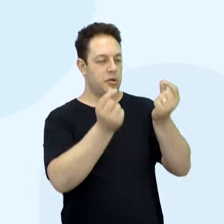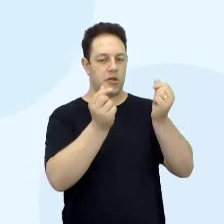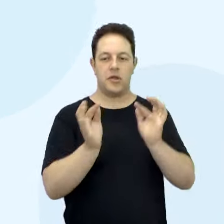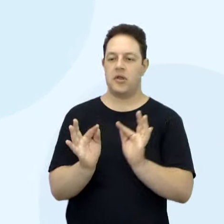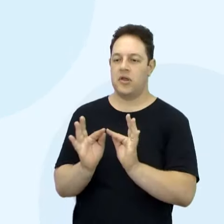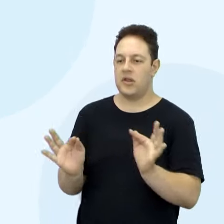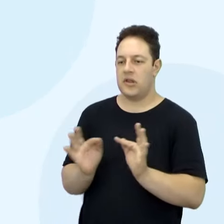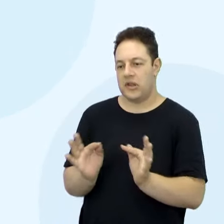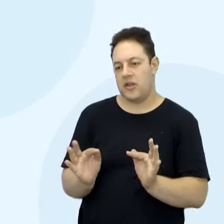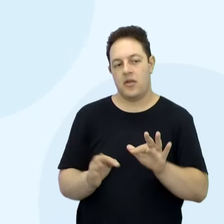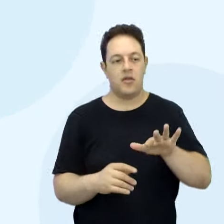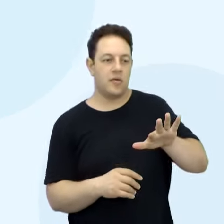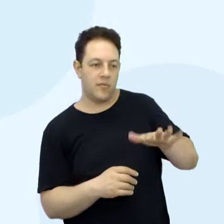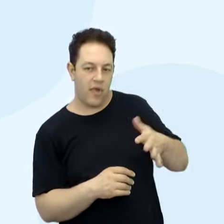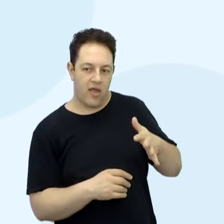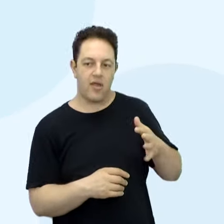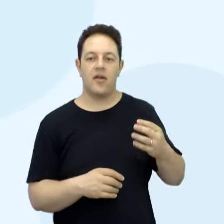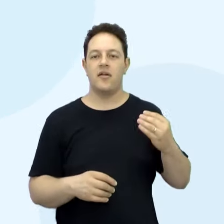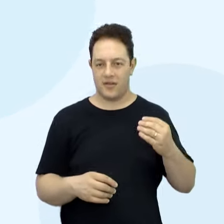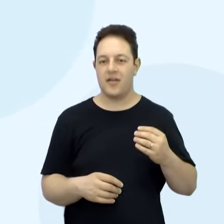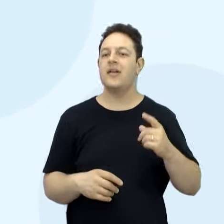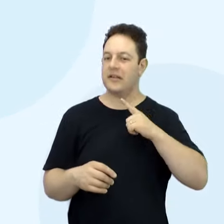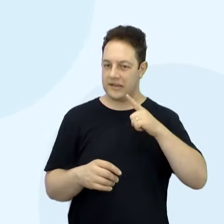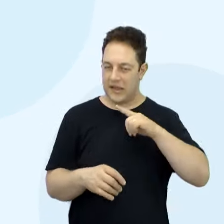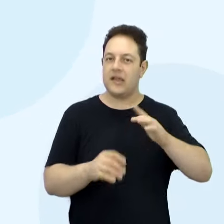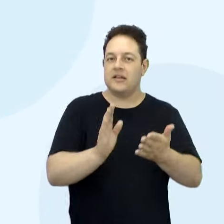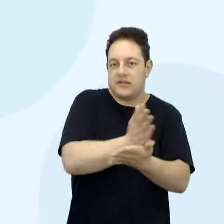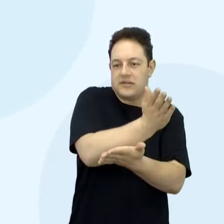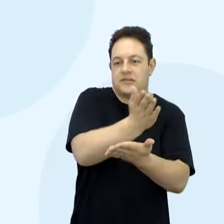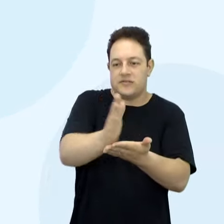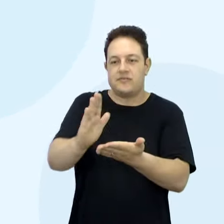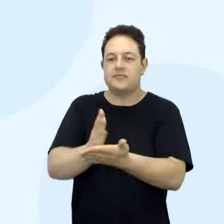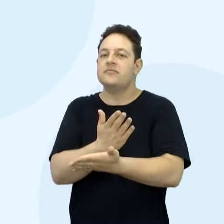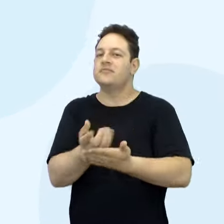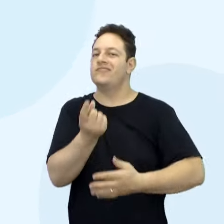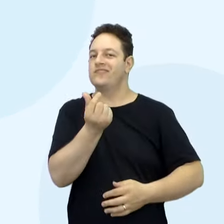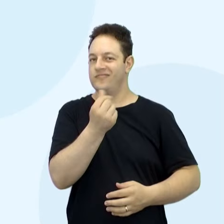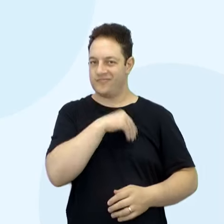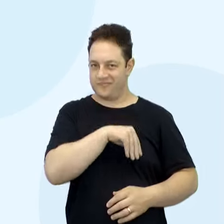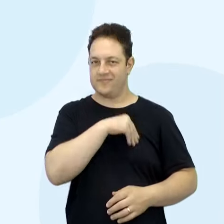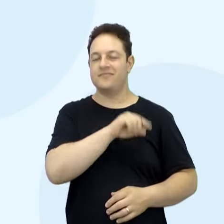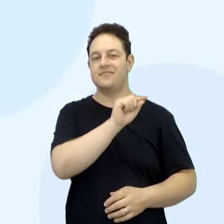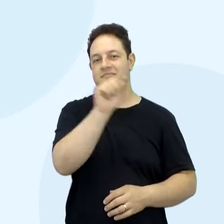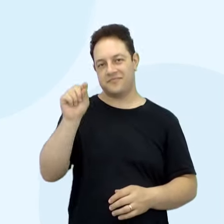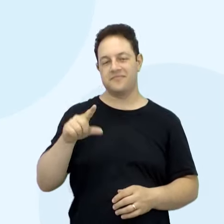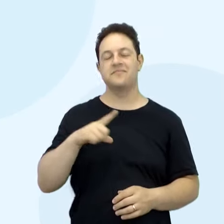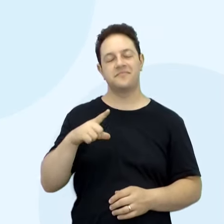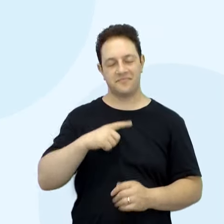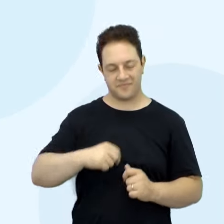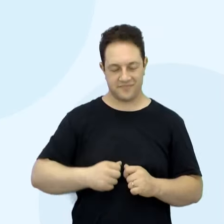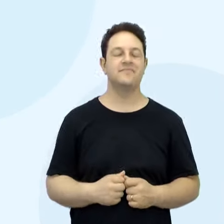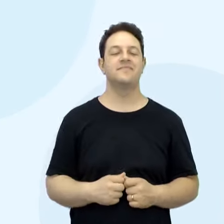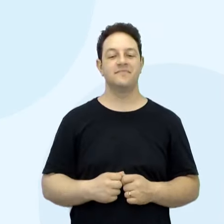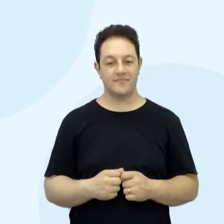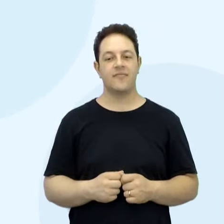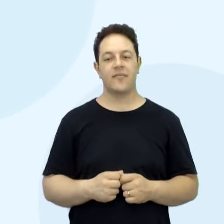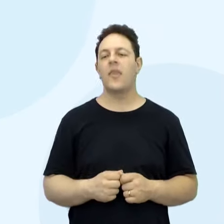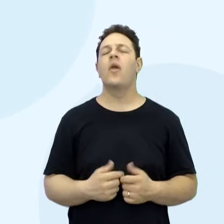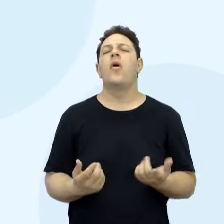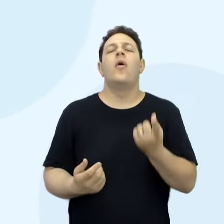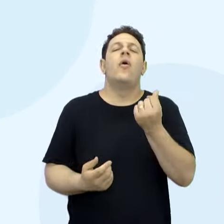precisam saber que aí nós estamos subdivididos monetariamente com valores.